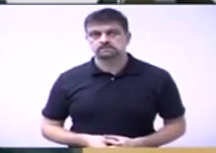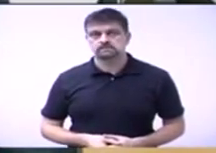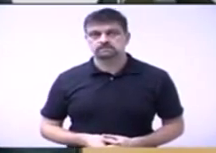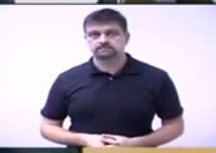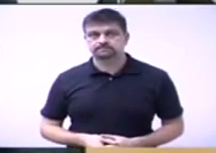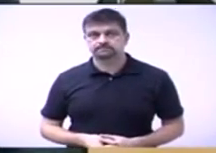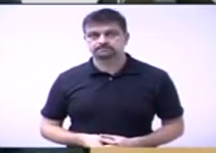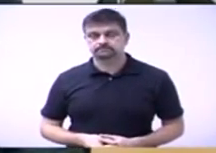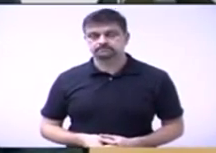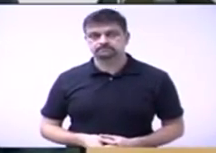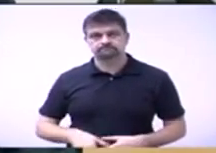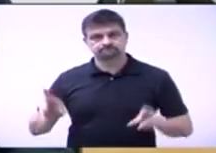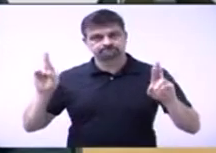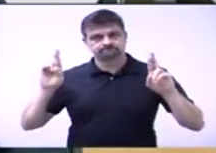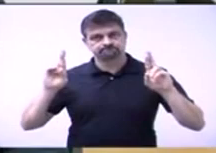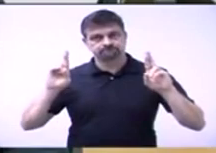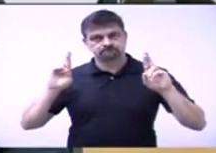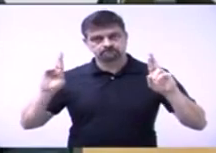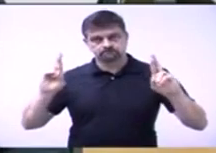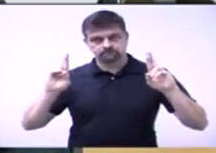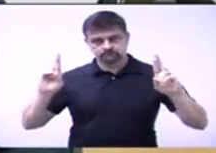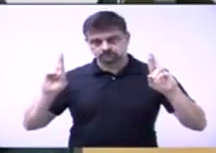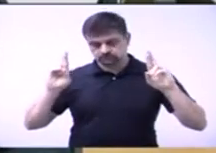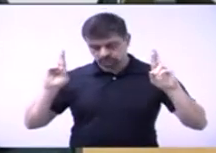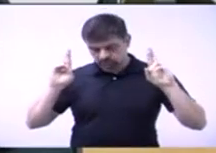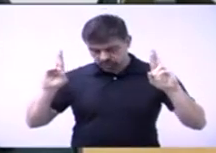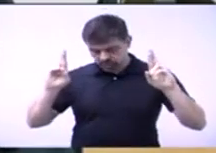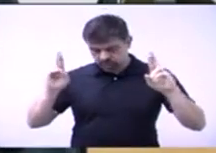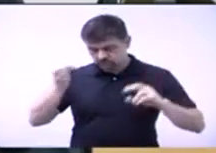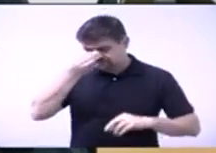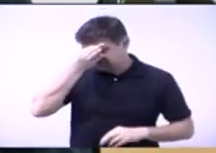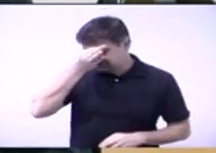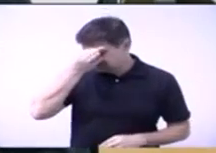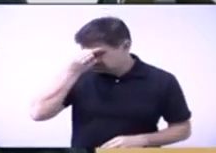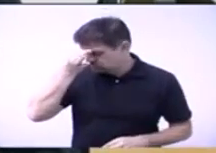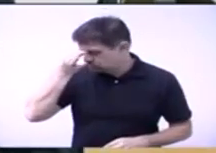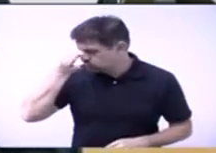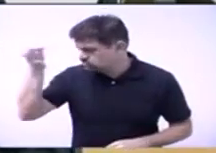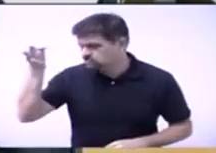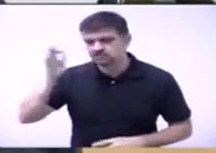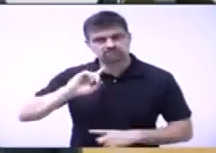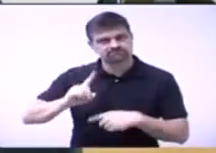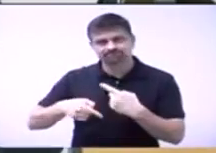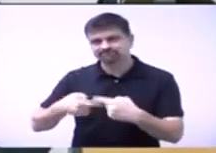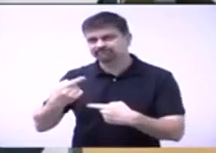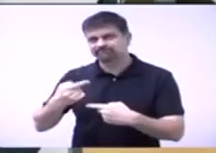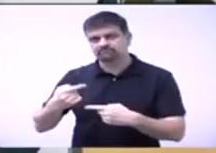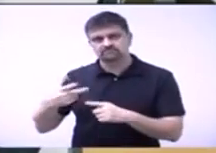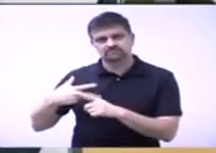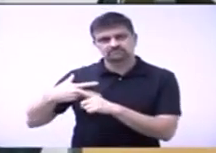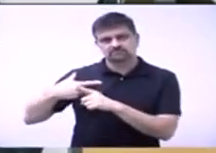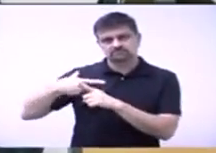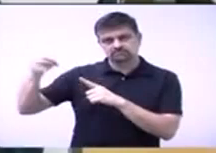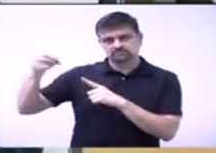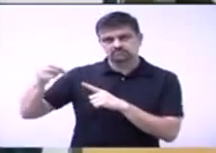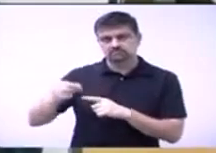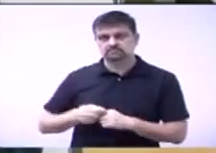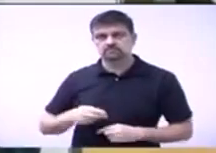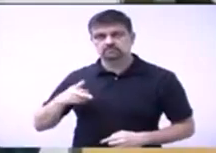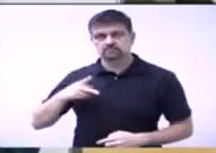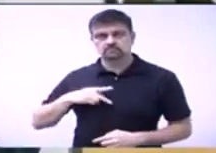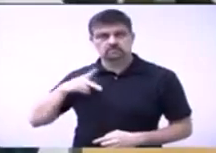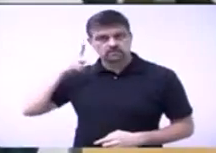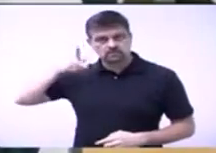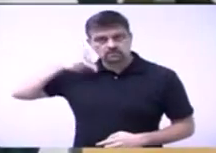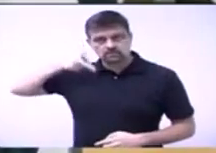e desejar aí muita sorte, muito sucesso a todos os companheiros que ficaram num